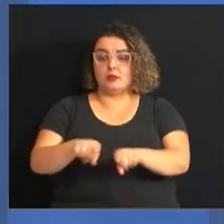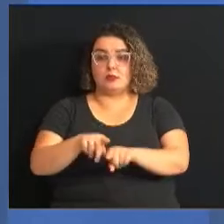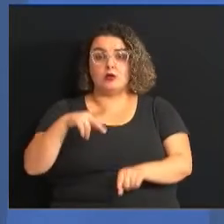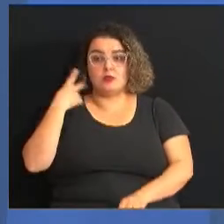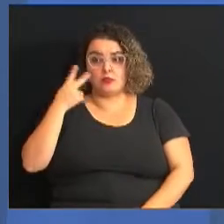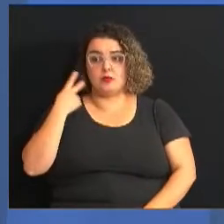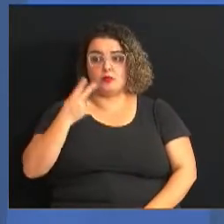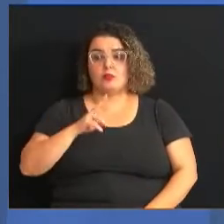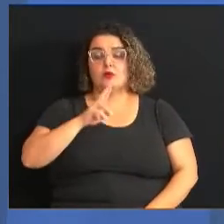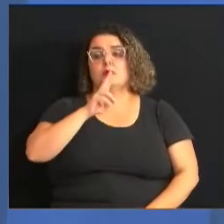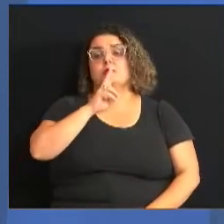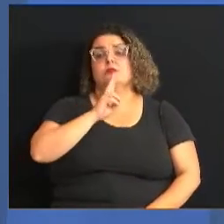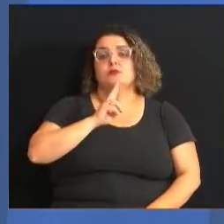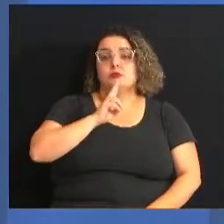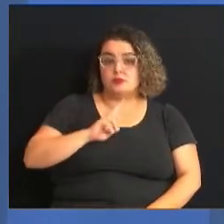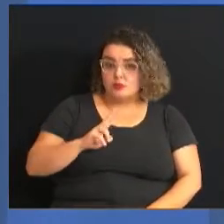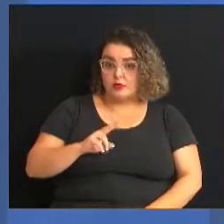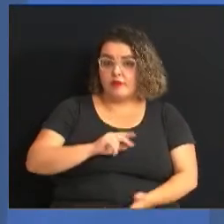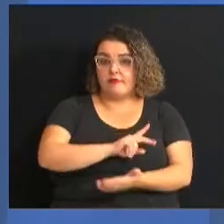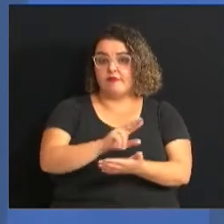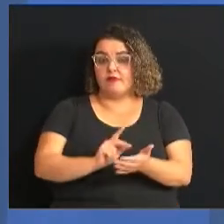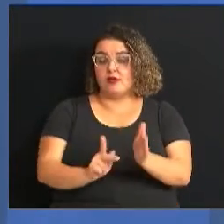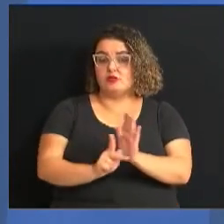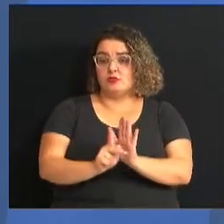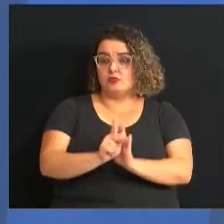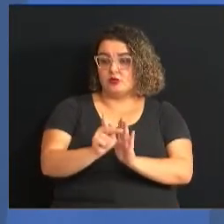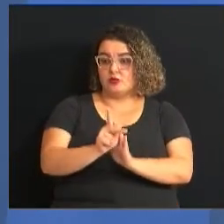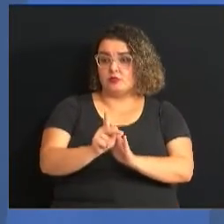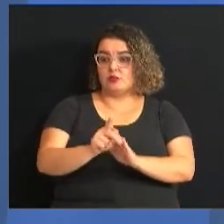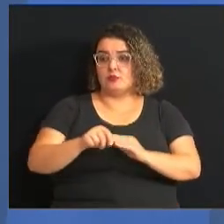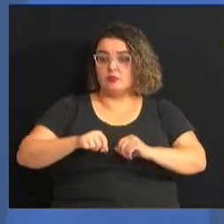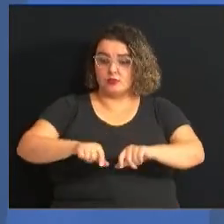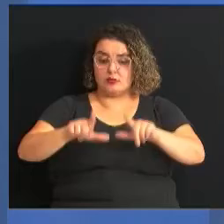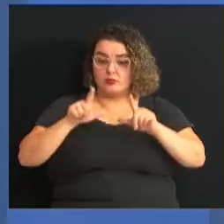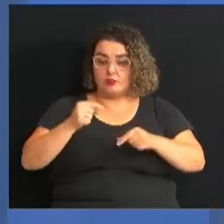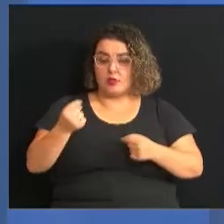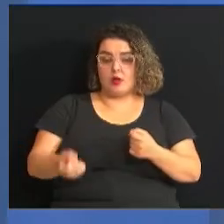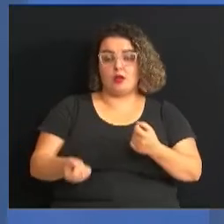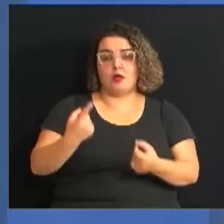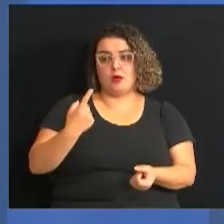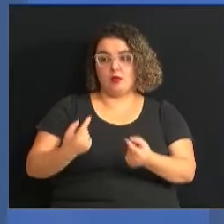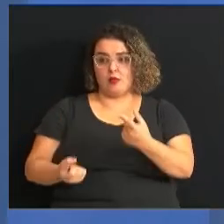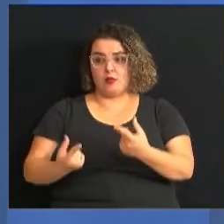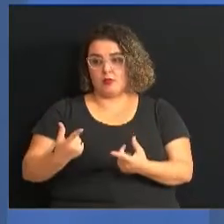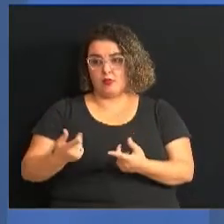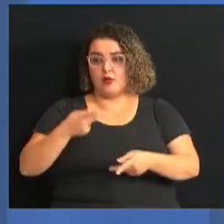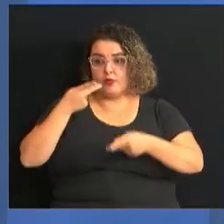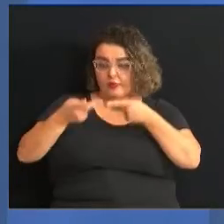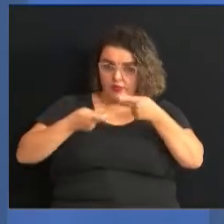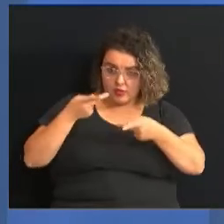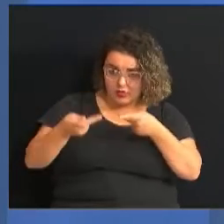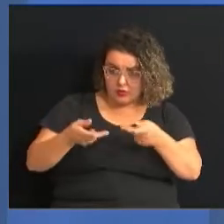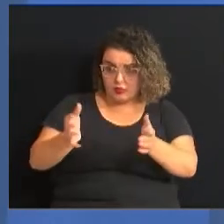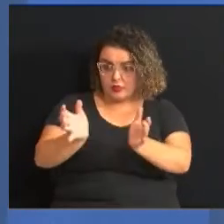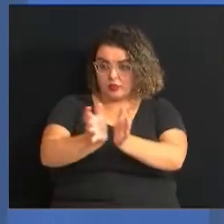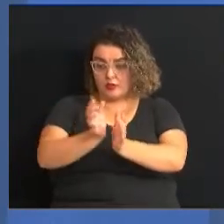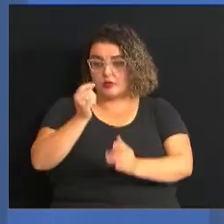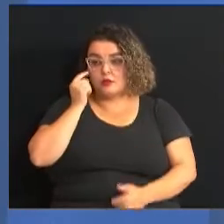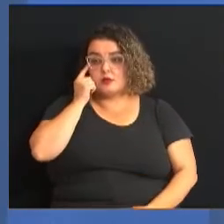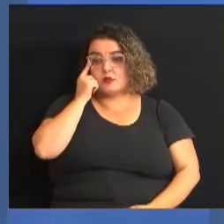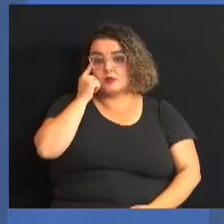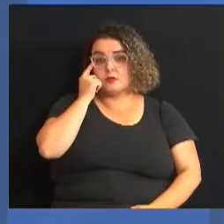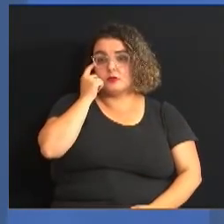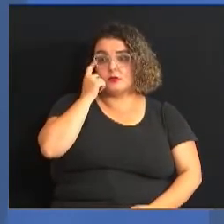autor de inúmeros projetos e a gente vai destacar alguns aqui. Eu vou, já que a gente estava falando sobre a comissão, vou destacar os que